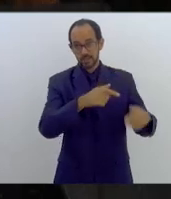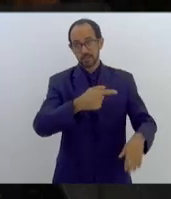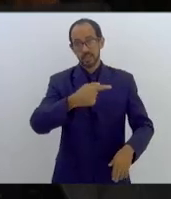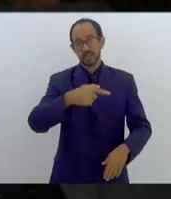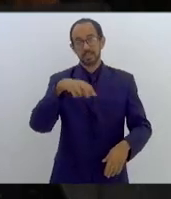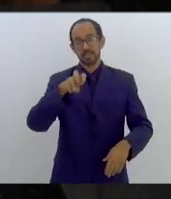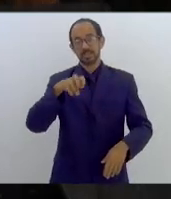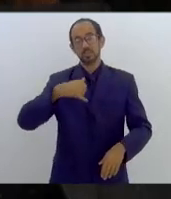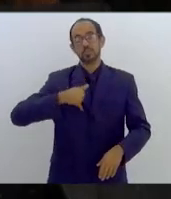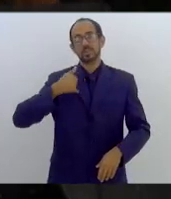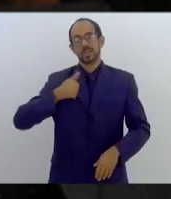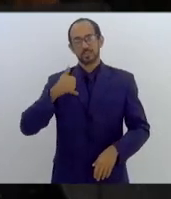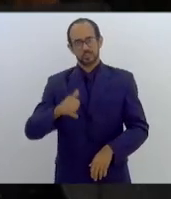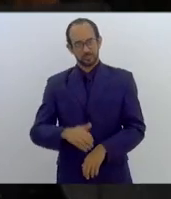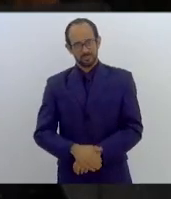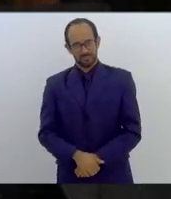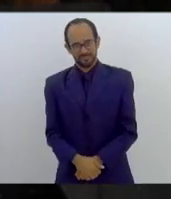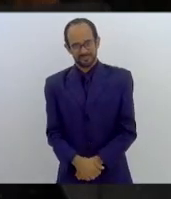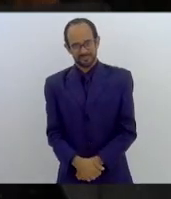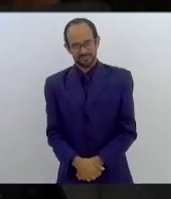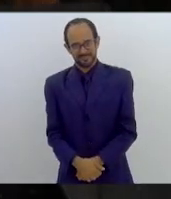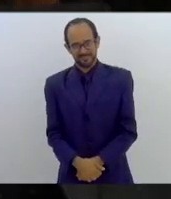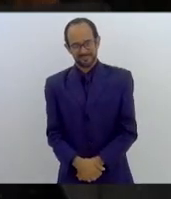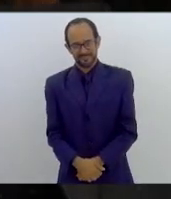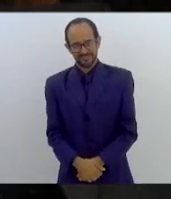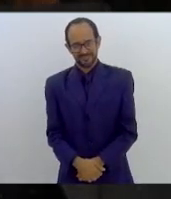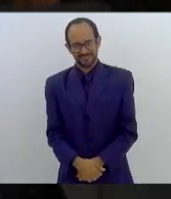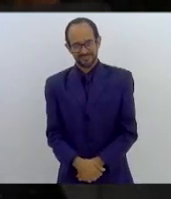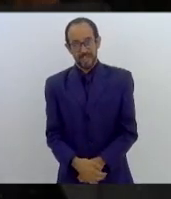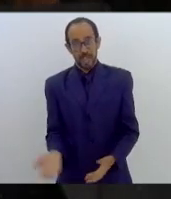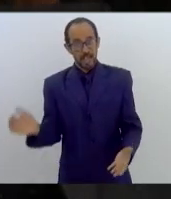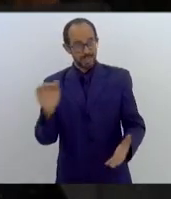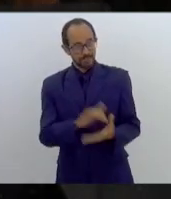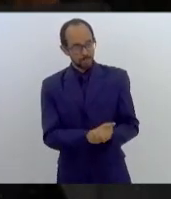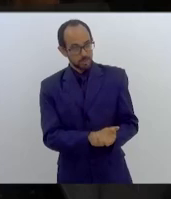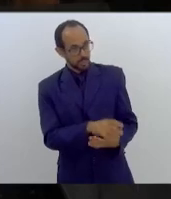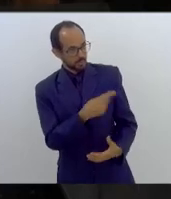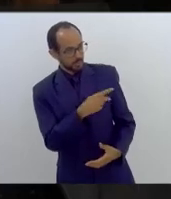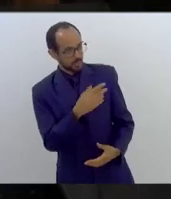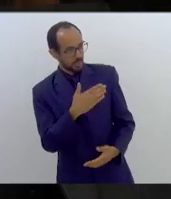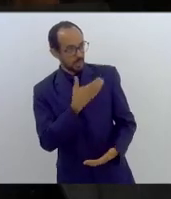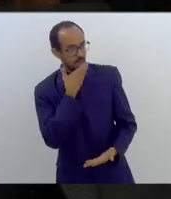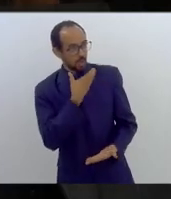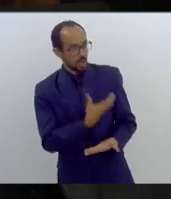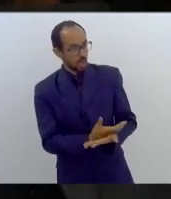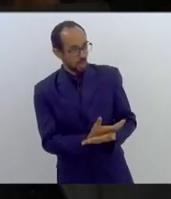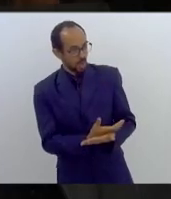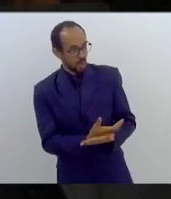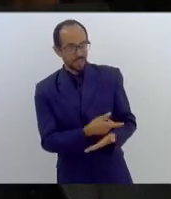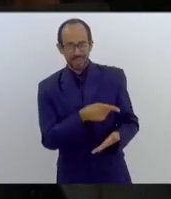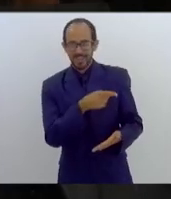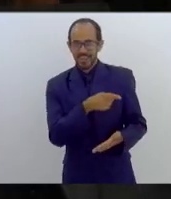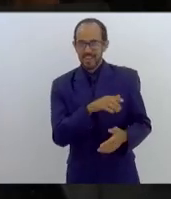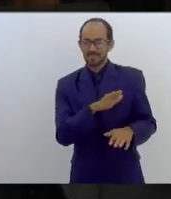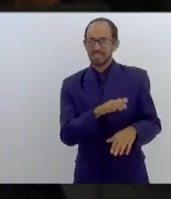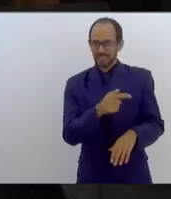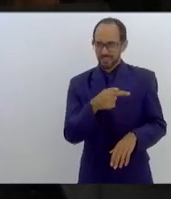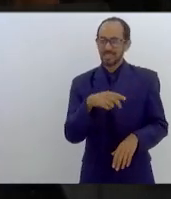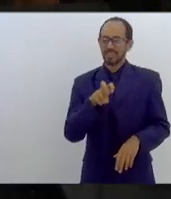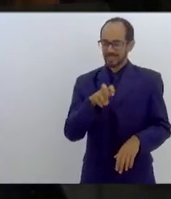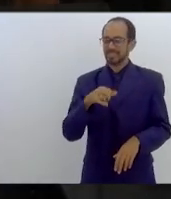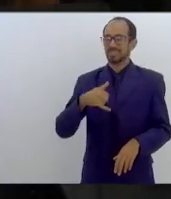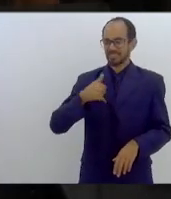75 anos. A esposa dele já está assustada ali, ó. Mas só aos 75 anos.